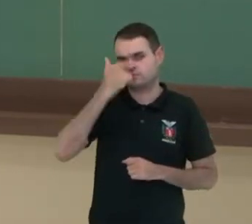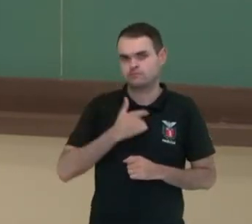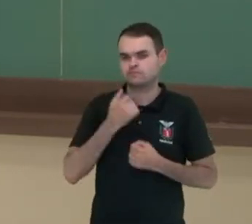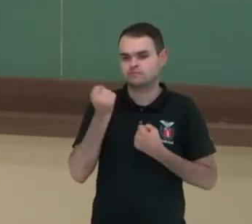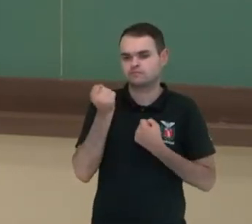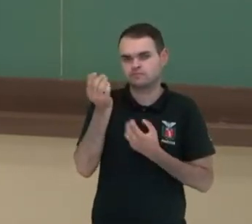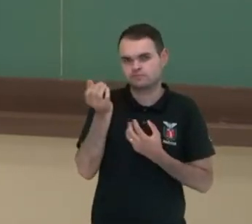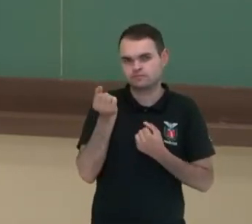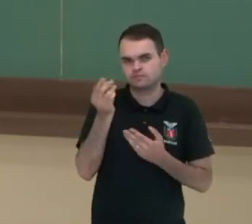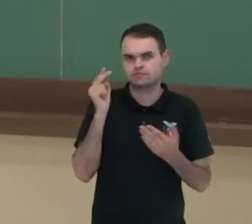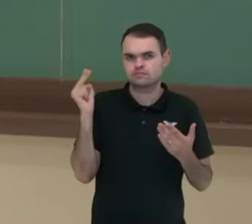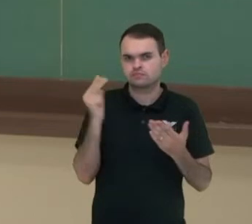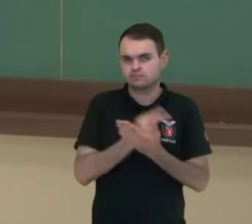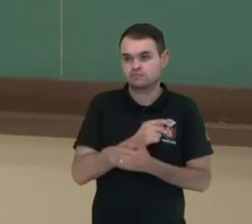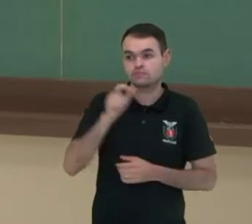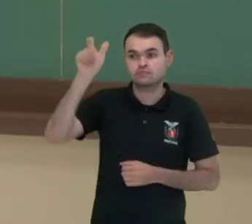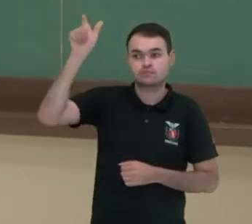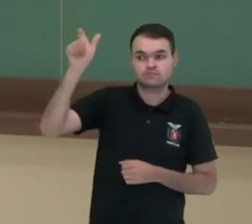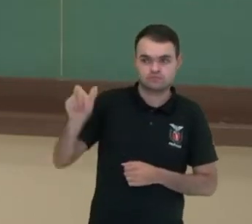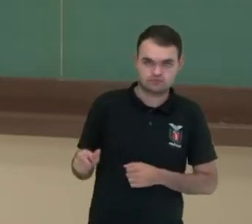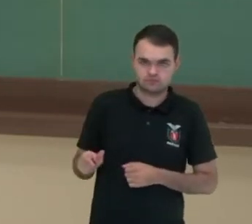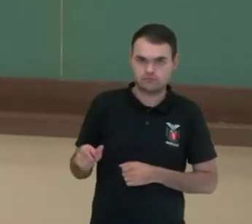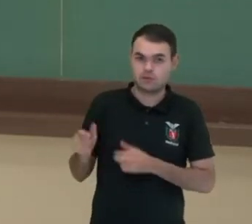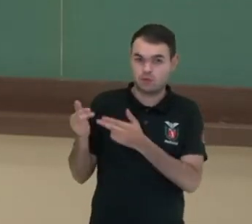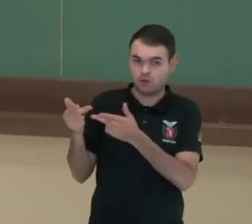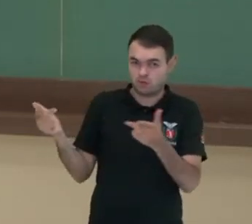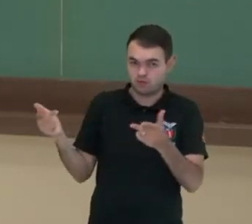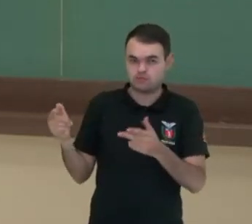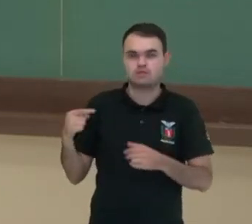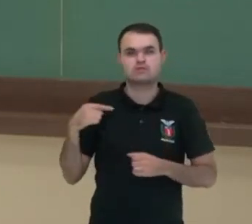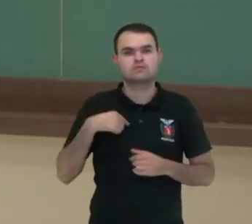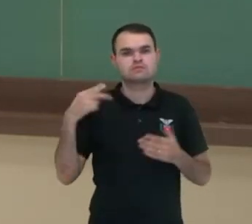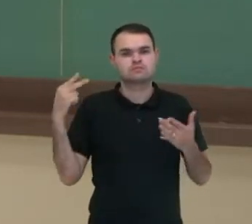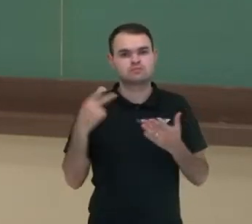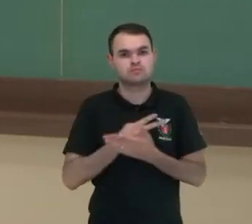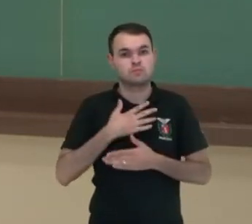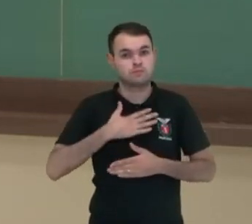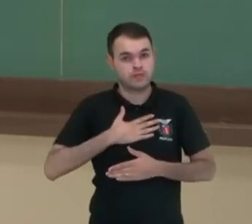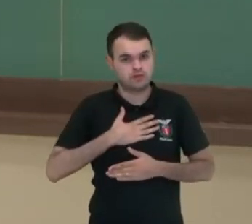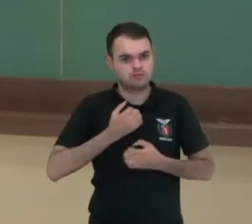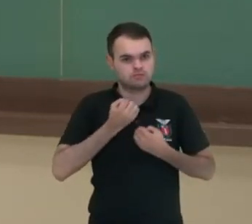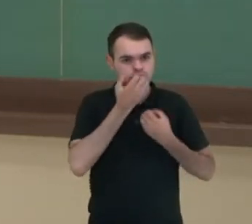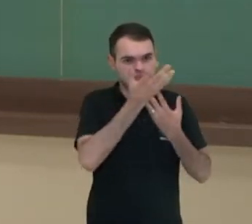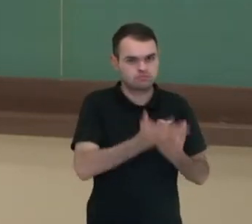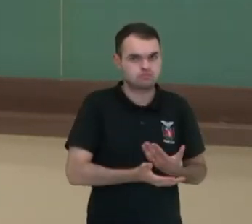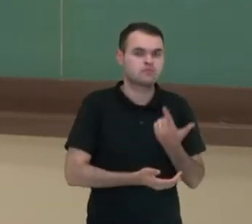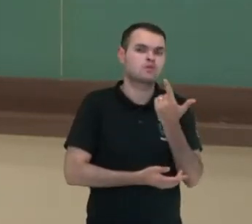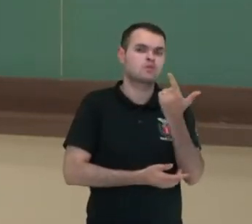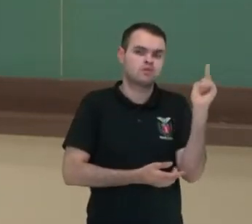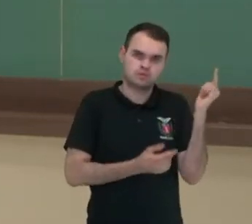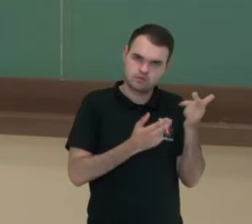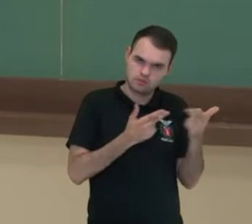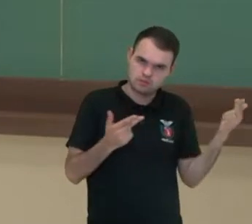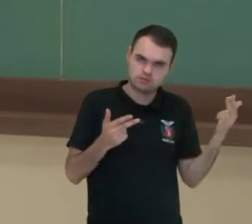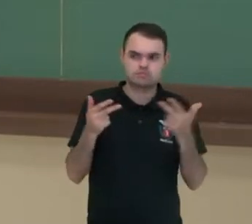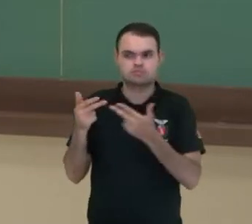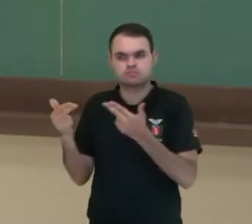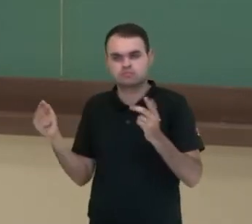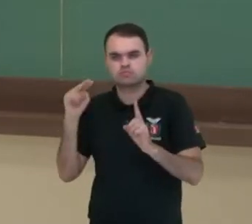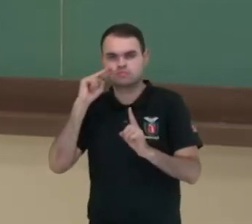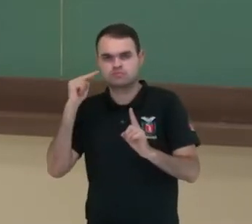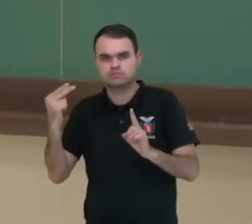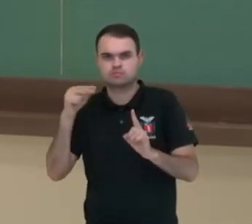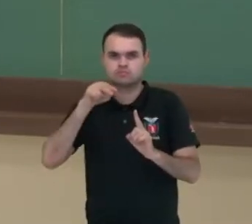fato, né, que aconteceu com alguém, é uma coisa. Quando eu conto um fato que aconteceu comigo, é outra coisa. São pontos de vista